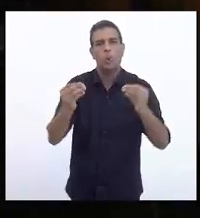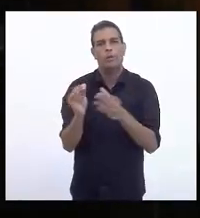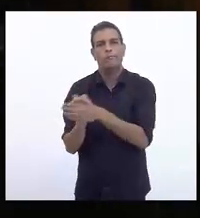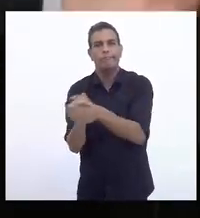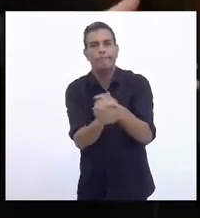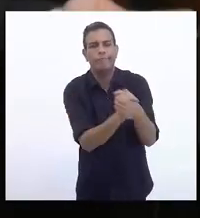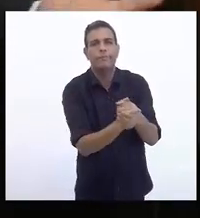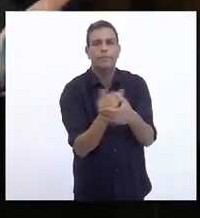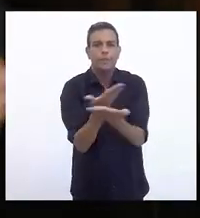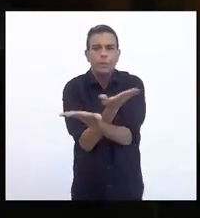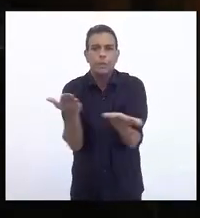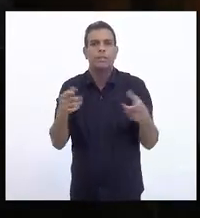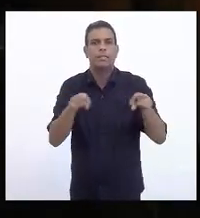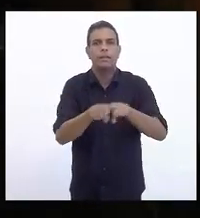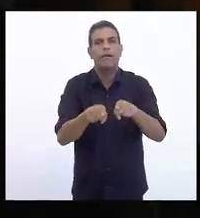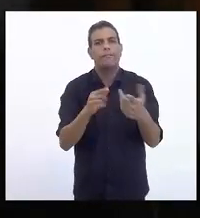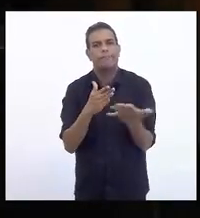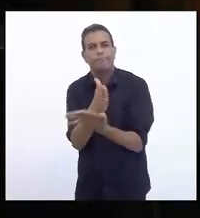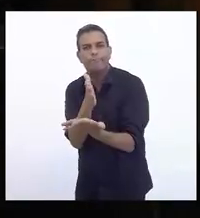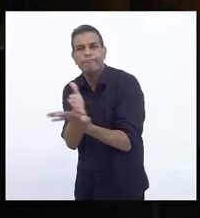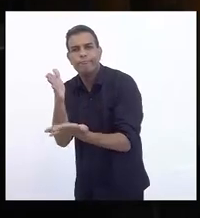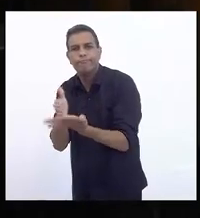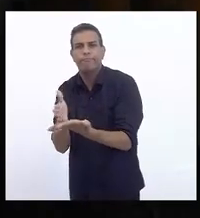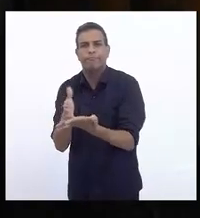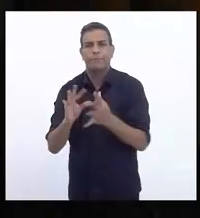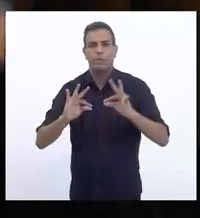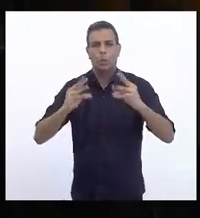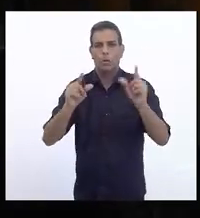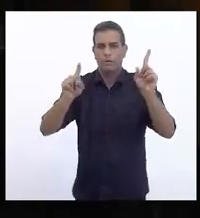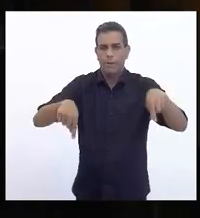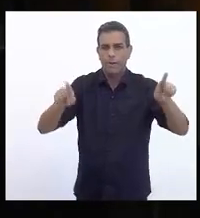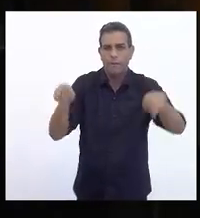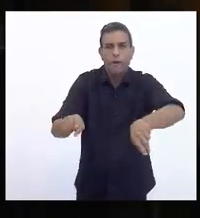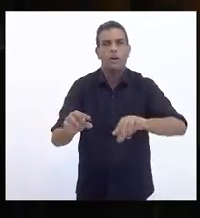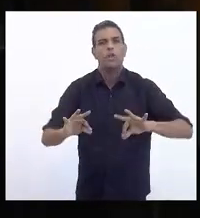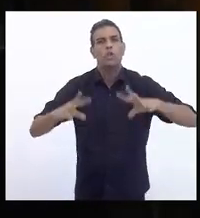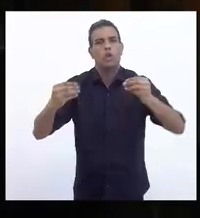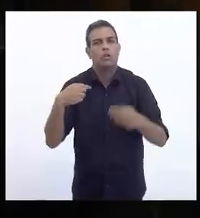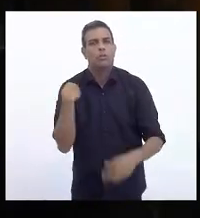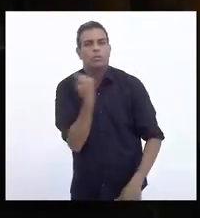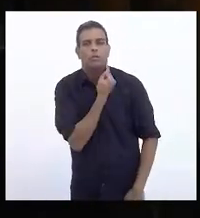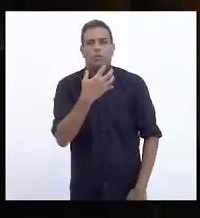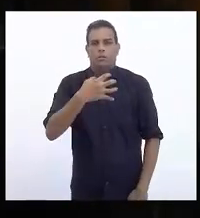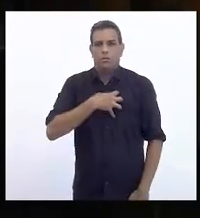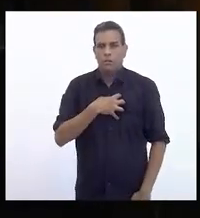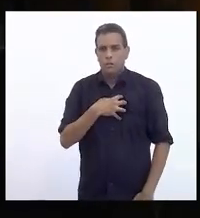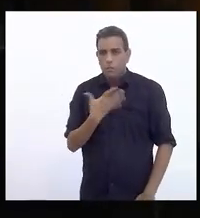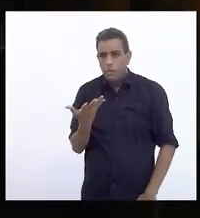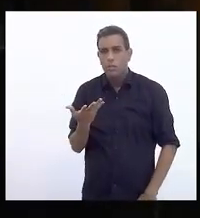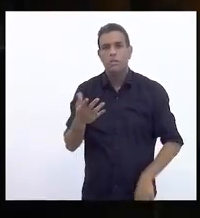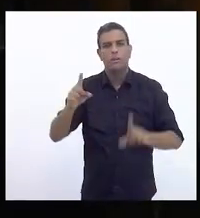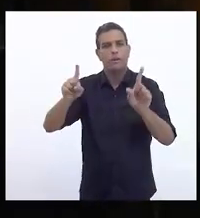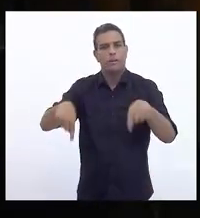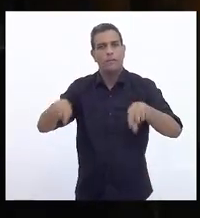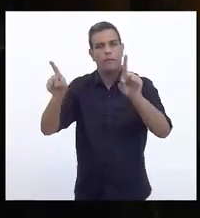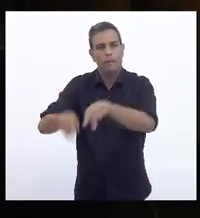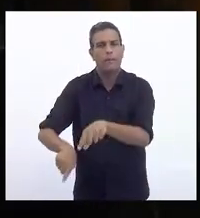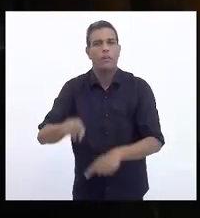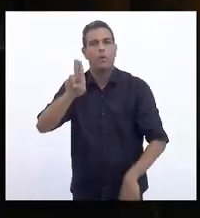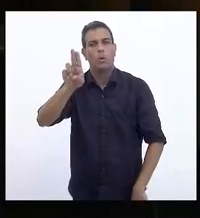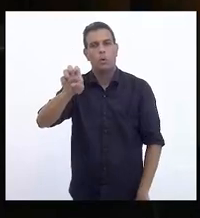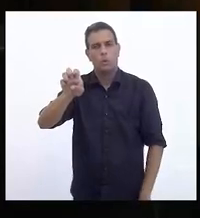um gesto largo da UERJ, mas essa história não pode ser contada de forma ficcional. Mataram a UESO por 20